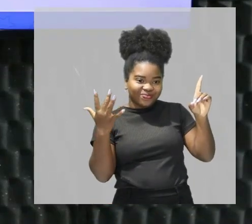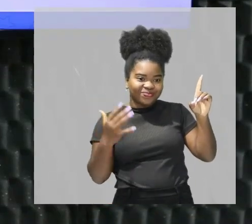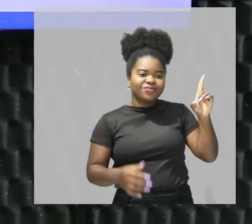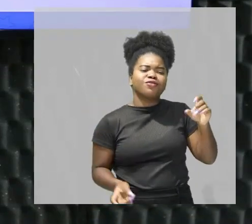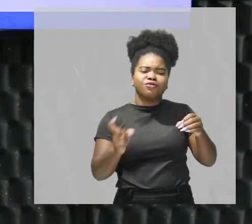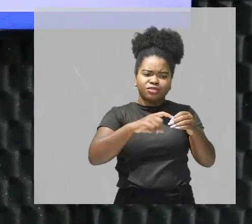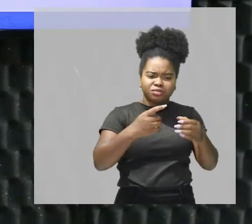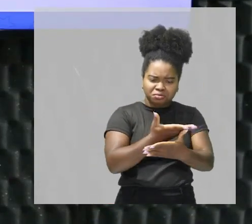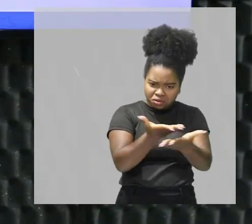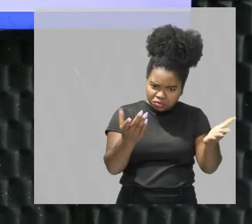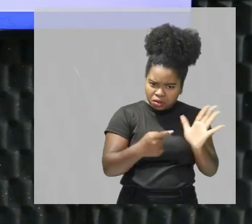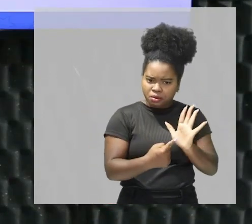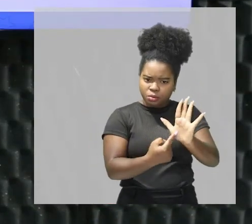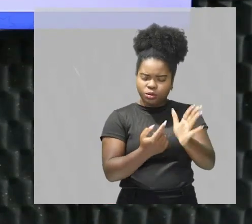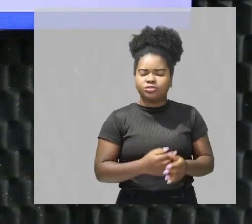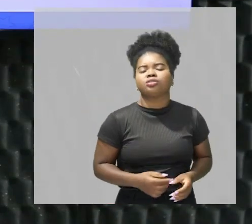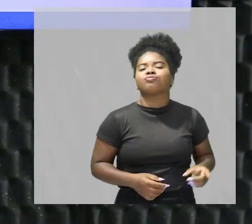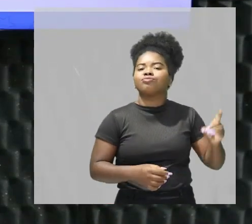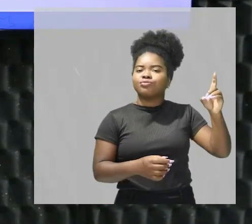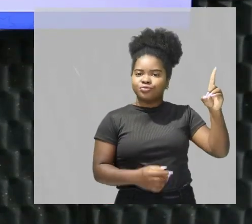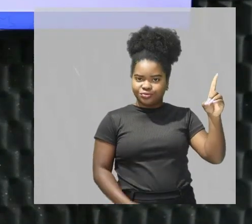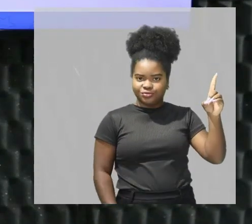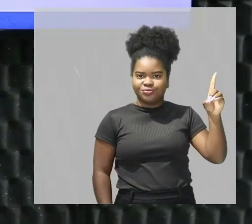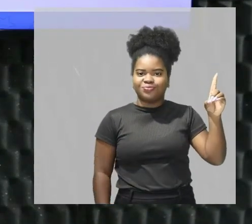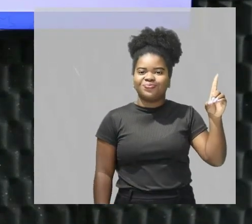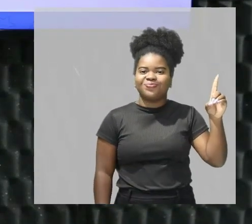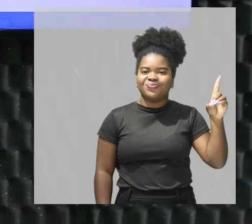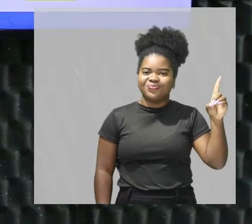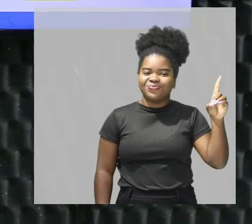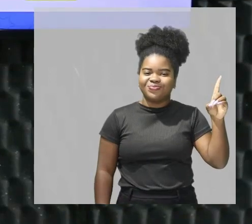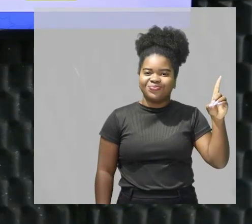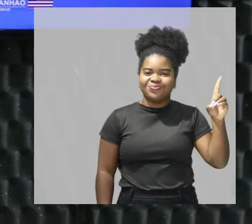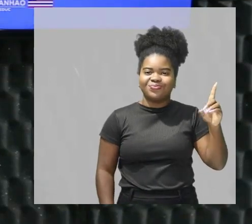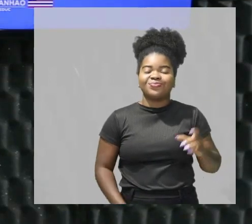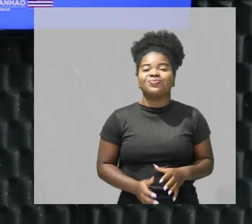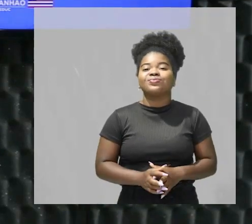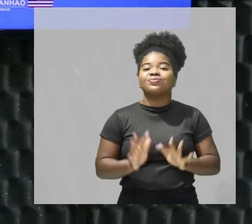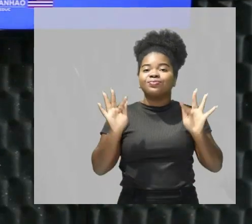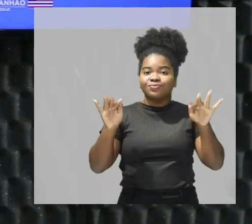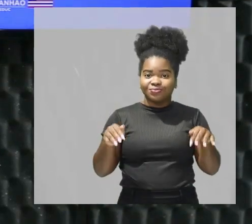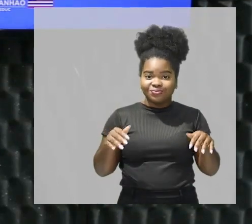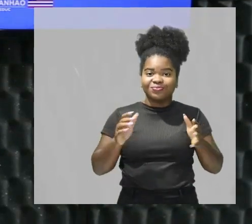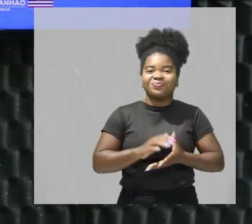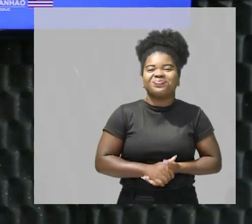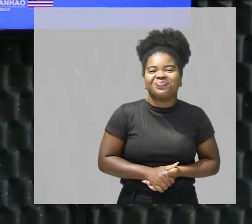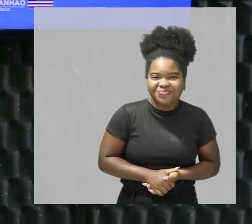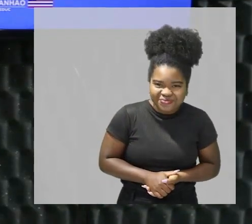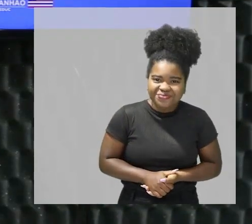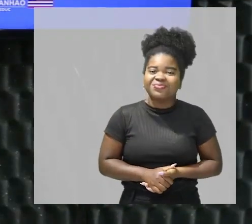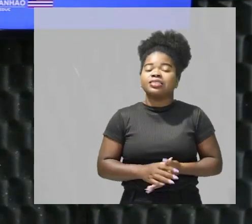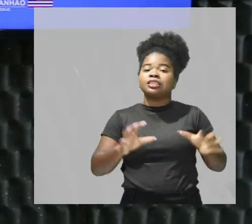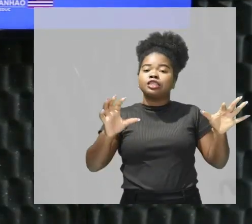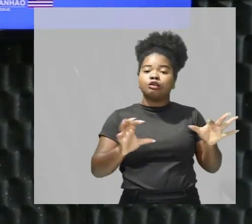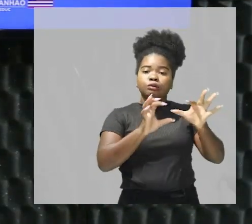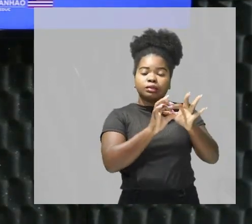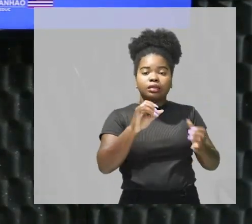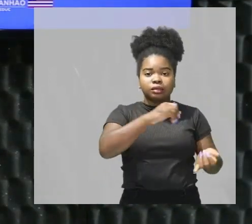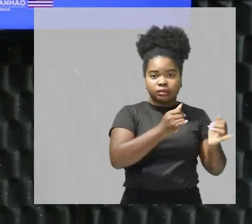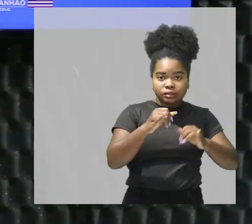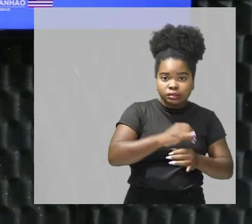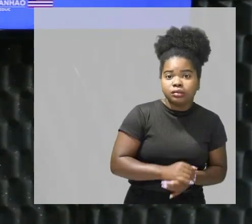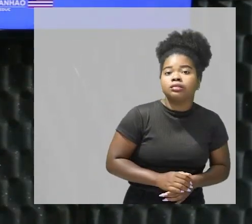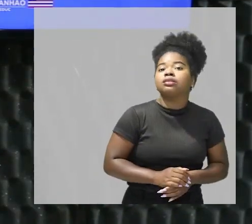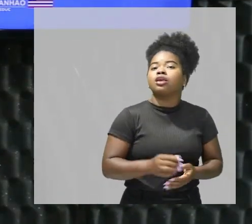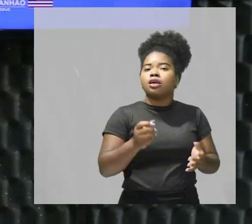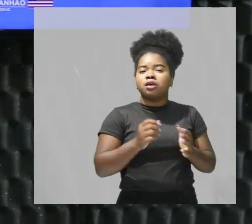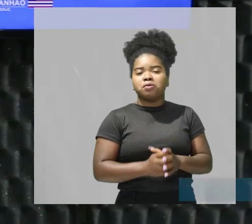voltando aqui, mostrando, interações íon-dipolo. Show de bola, turminha? Então, ligações químicas, um assunto